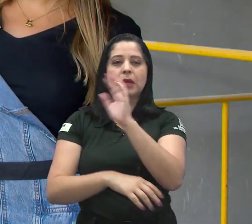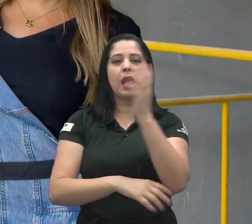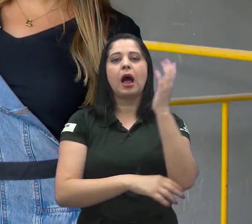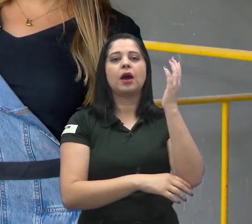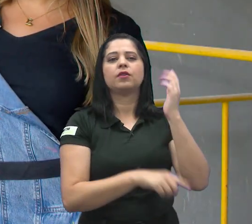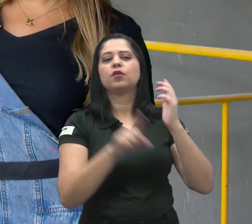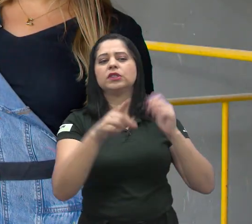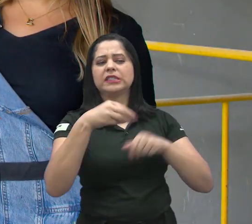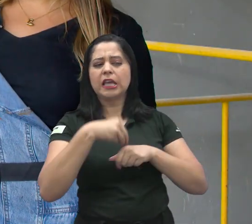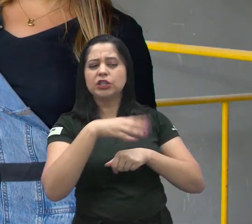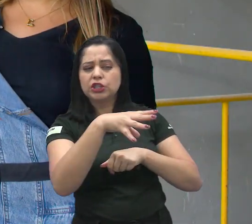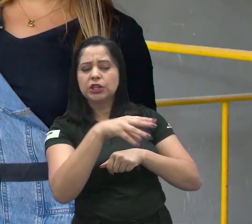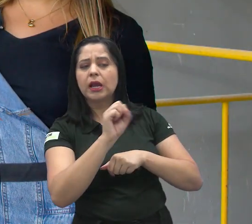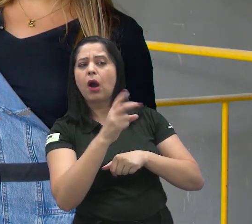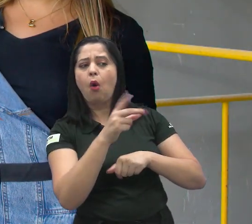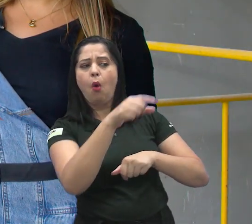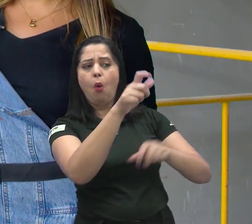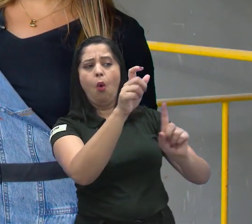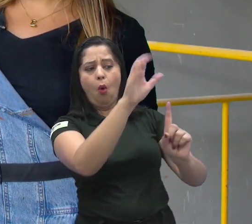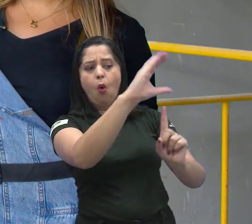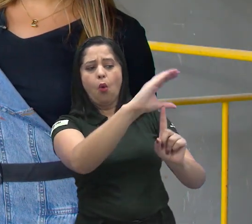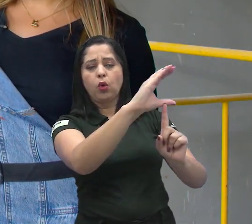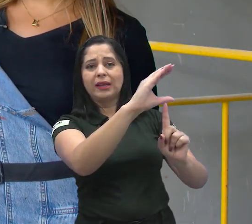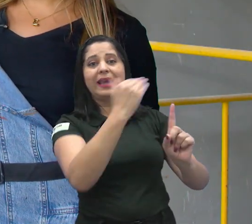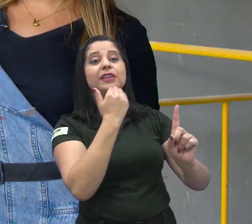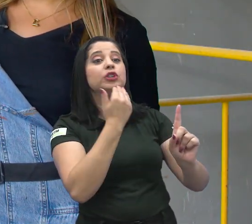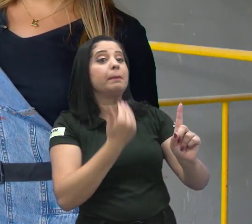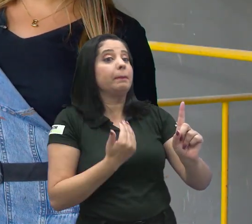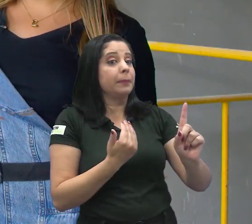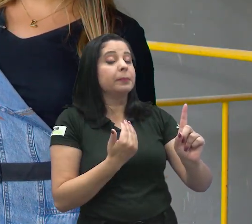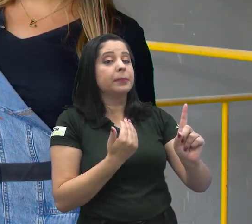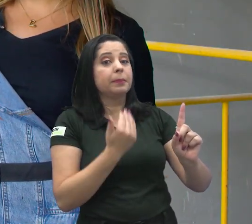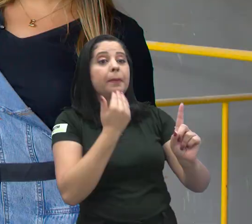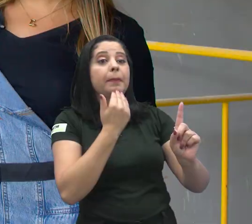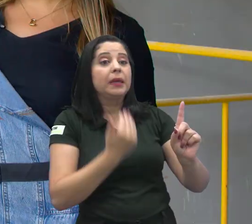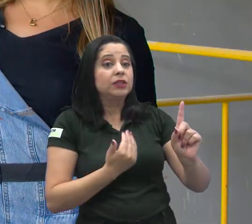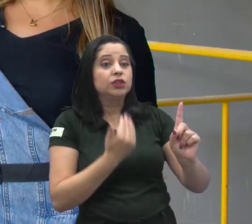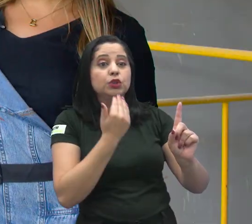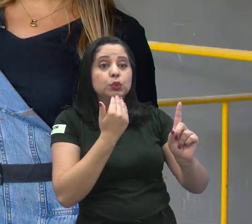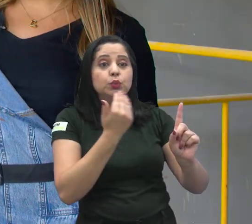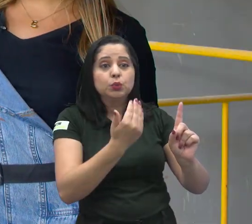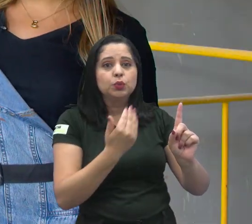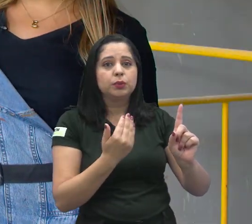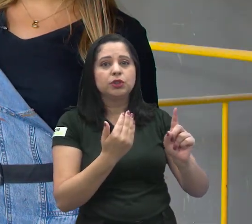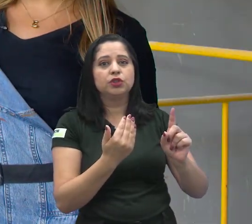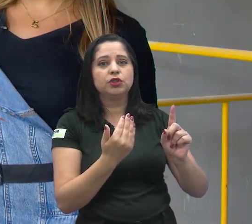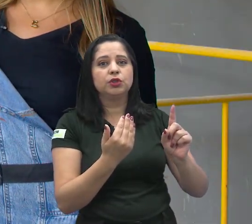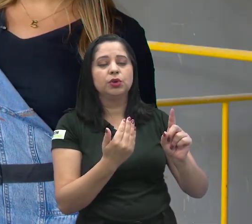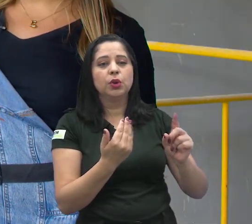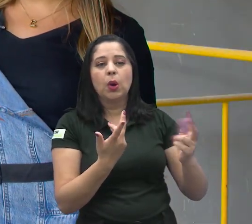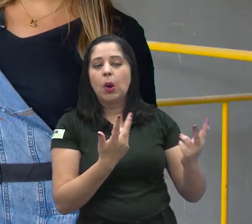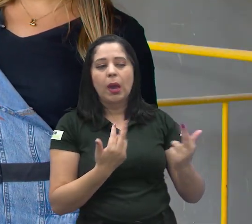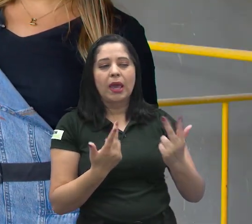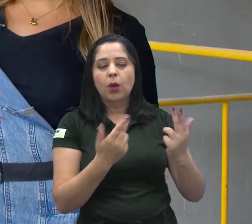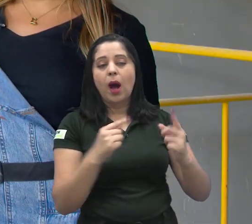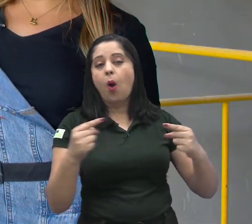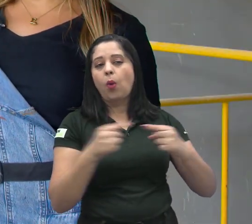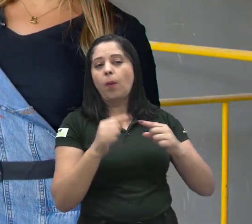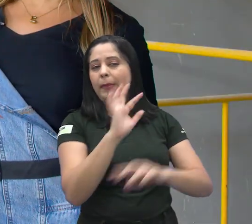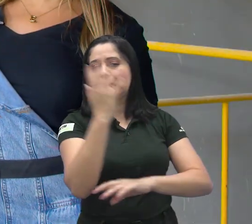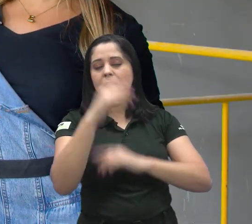Você sugeriu isso ou ele também teve essa sugestão para meio que fazer o mesmo ambiente aqui dentro, lá fora? Como é